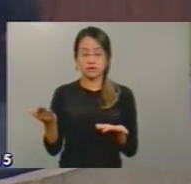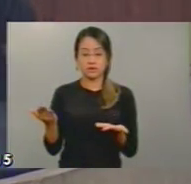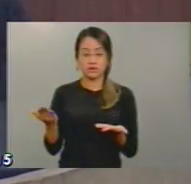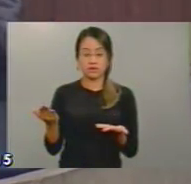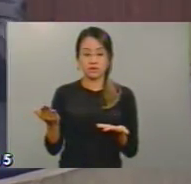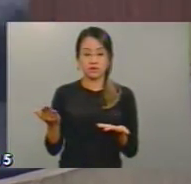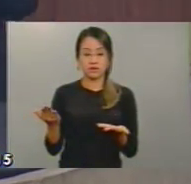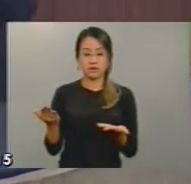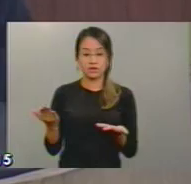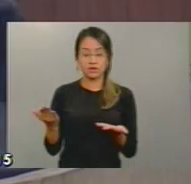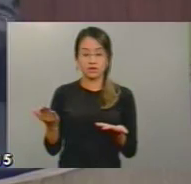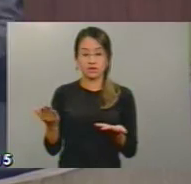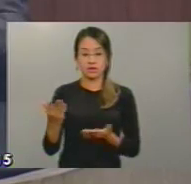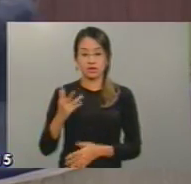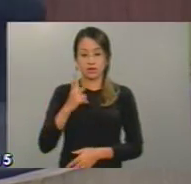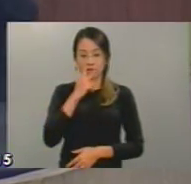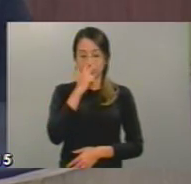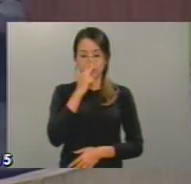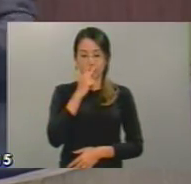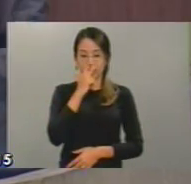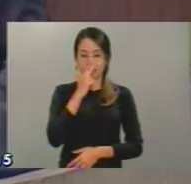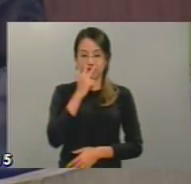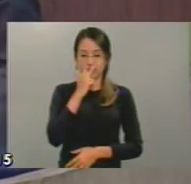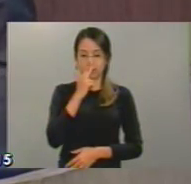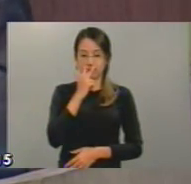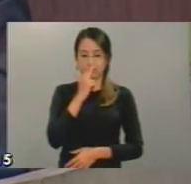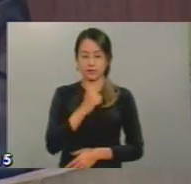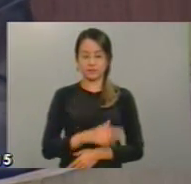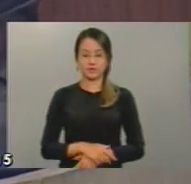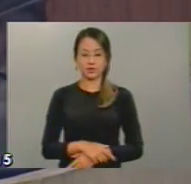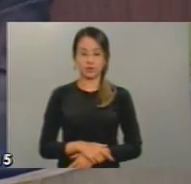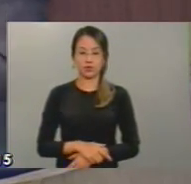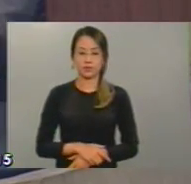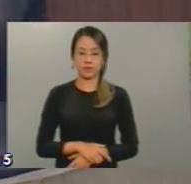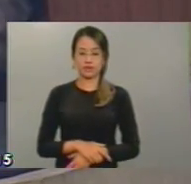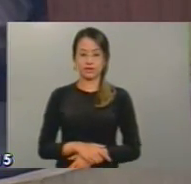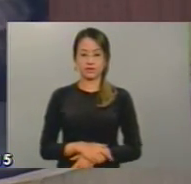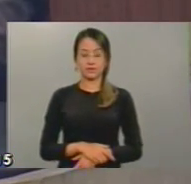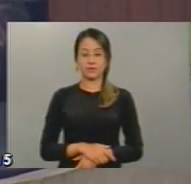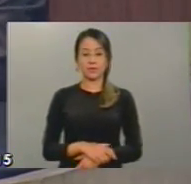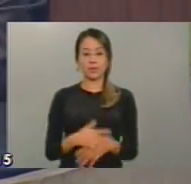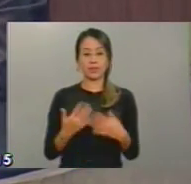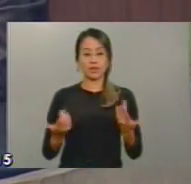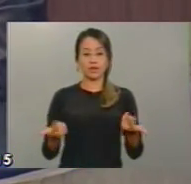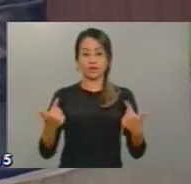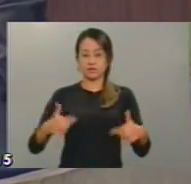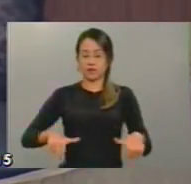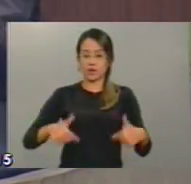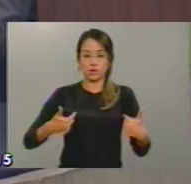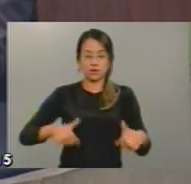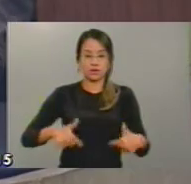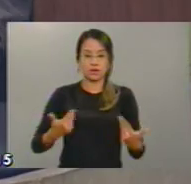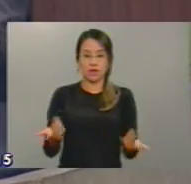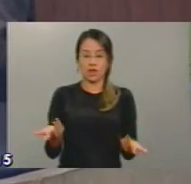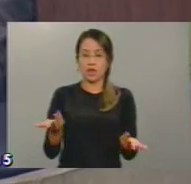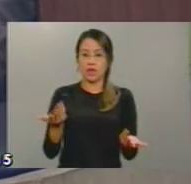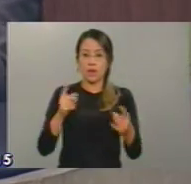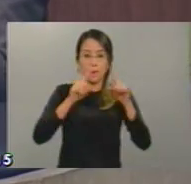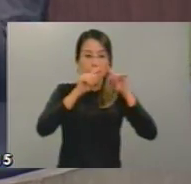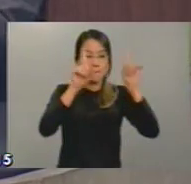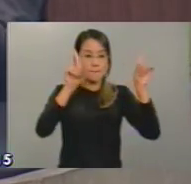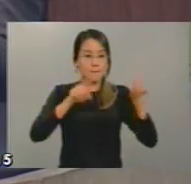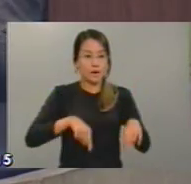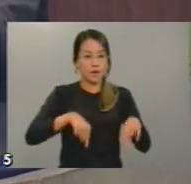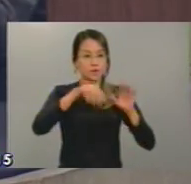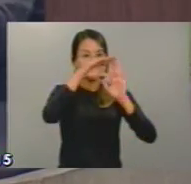a completa suspensão de atividades socioeducativas. Não deu prioridade ao que deveria ter tido